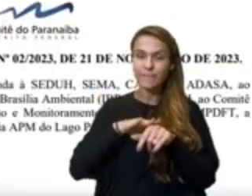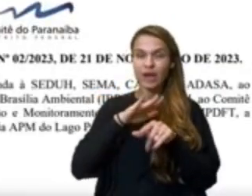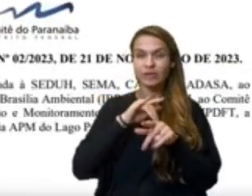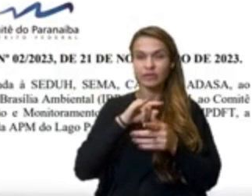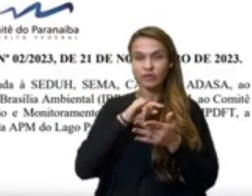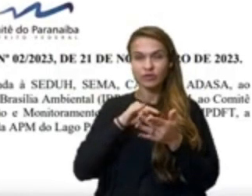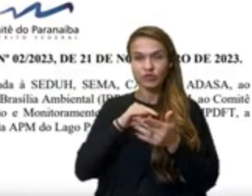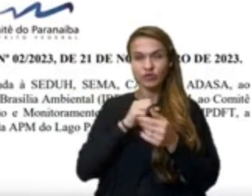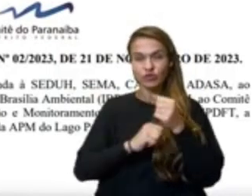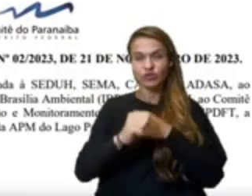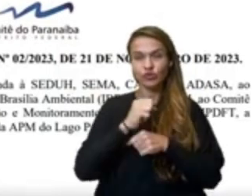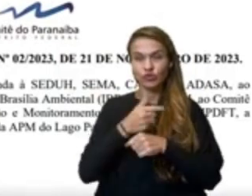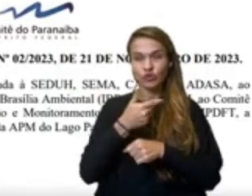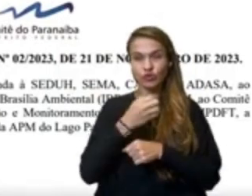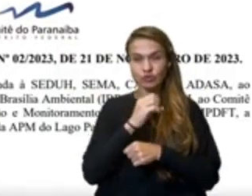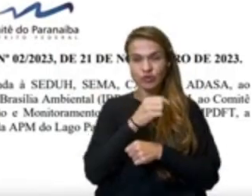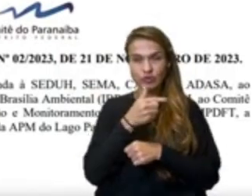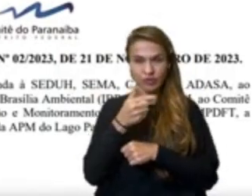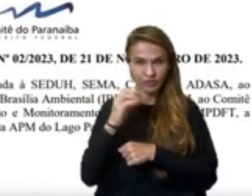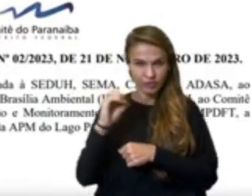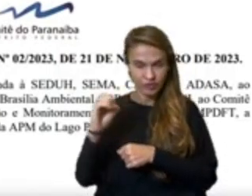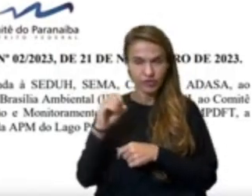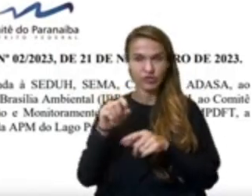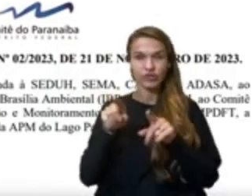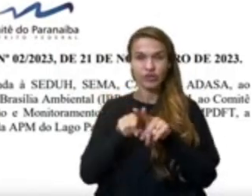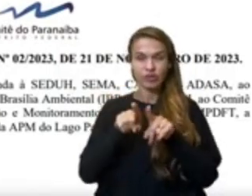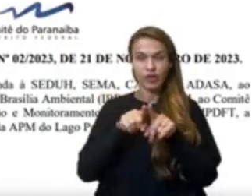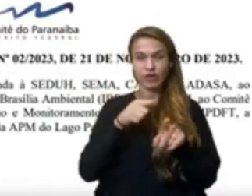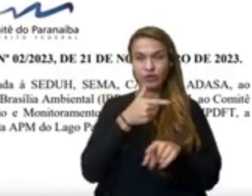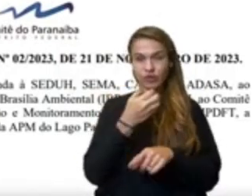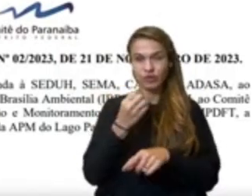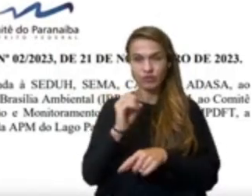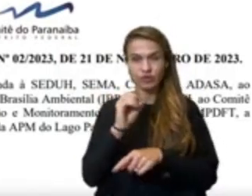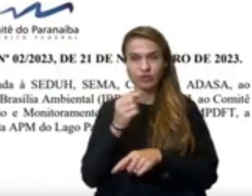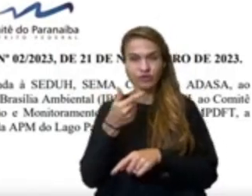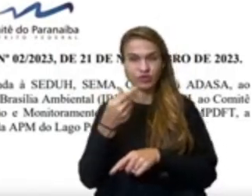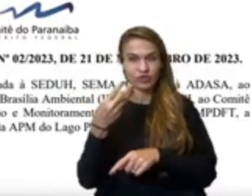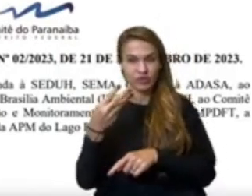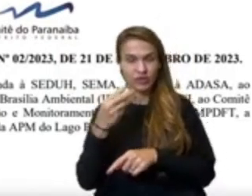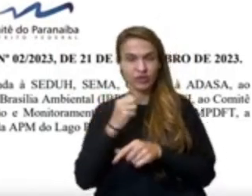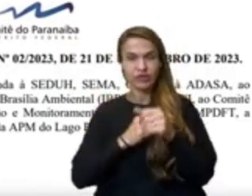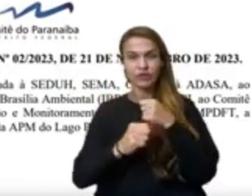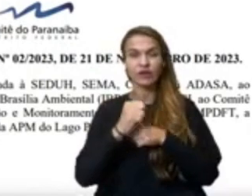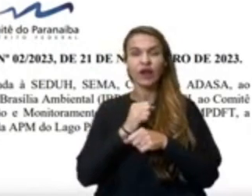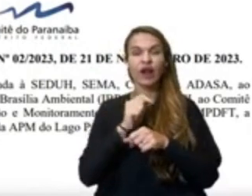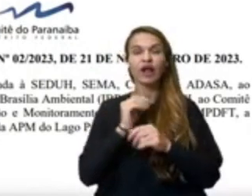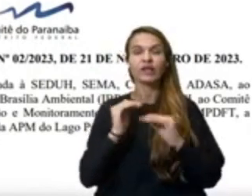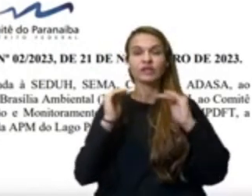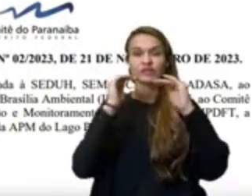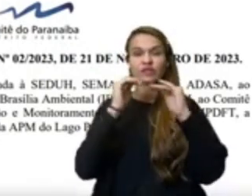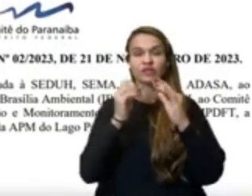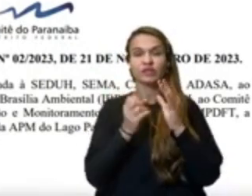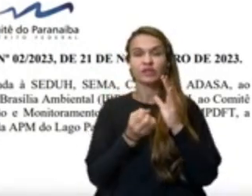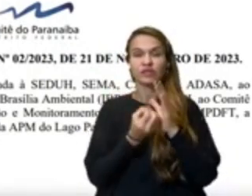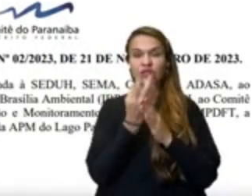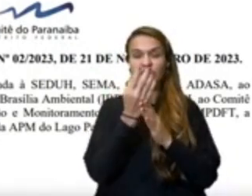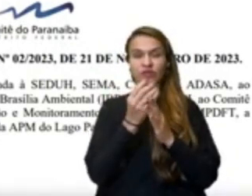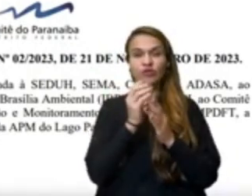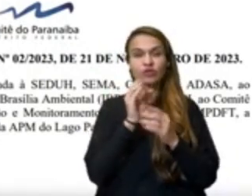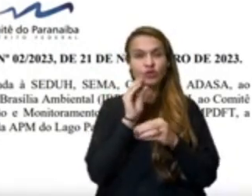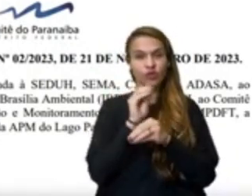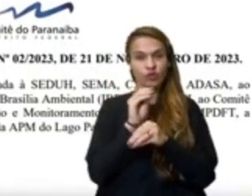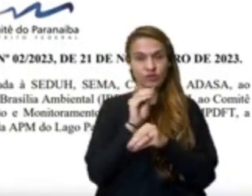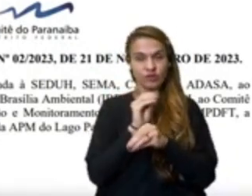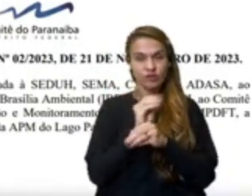2020 e 2023 também, em defesa da Serrinha, lá em cima, criação de unidade de conservação, e embaixo a